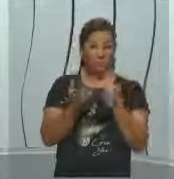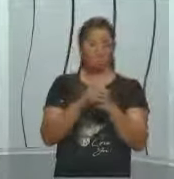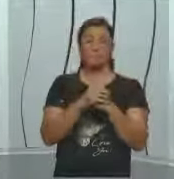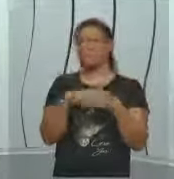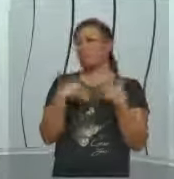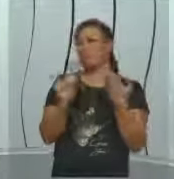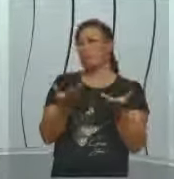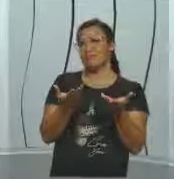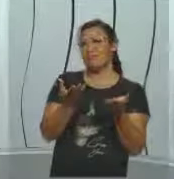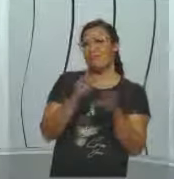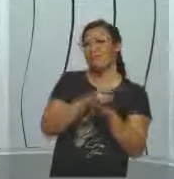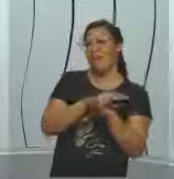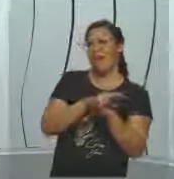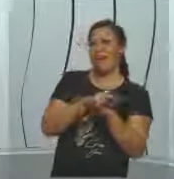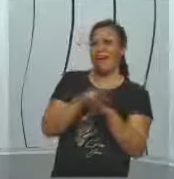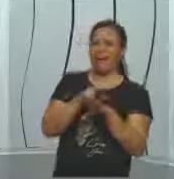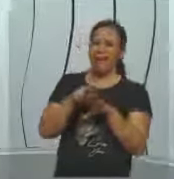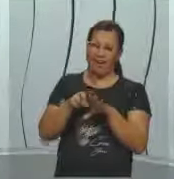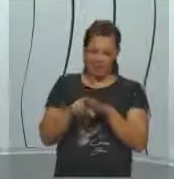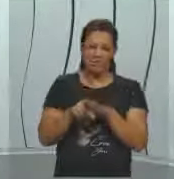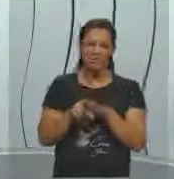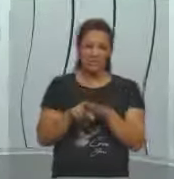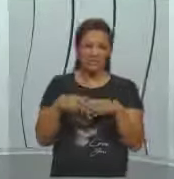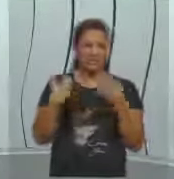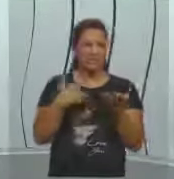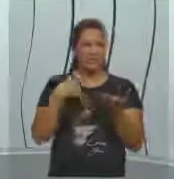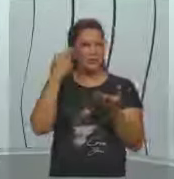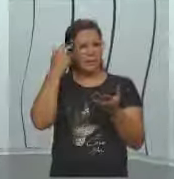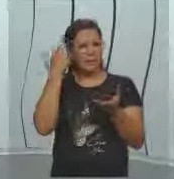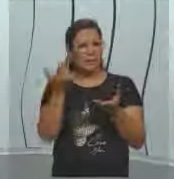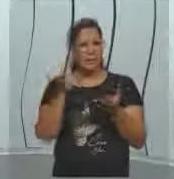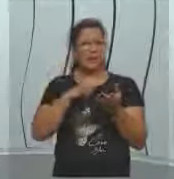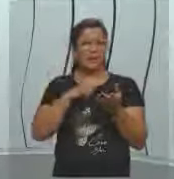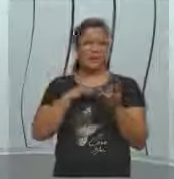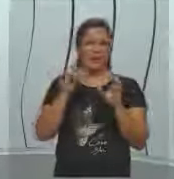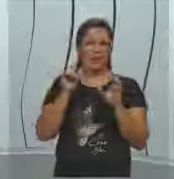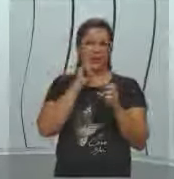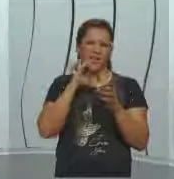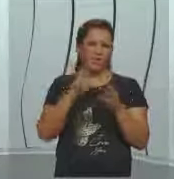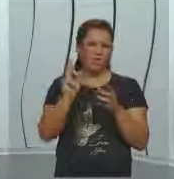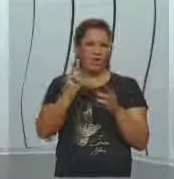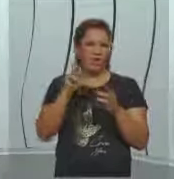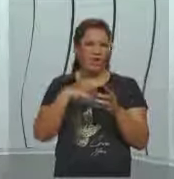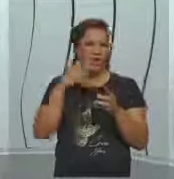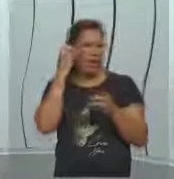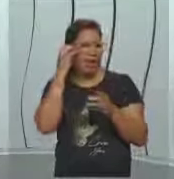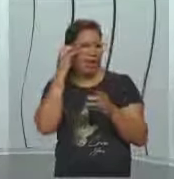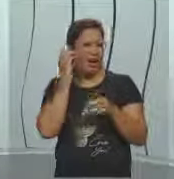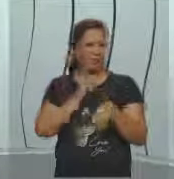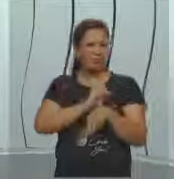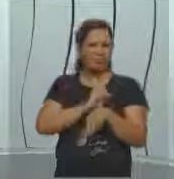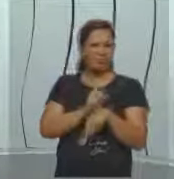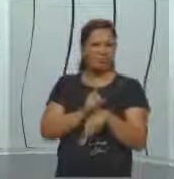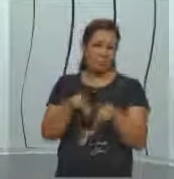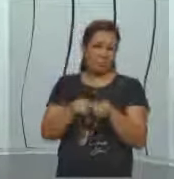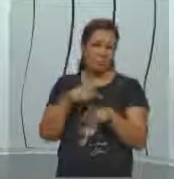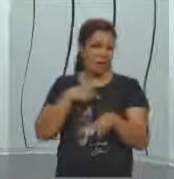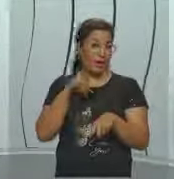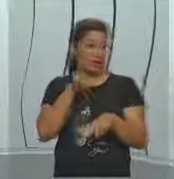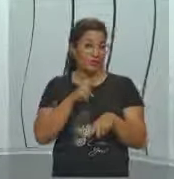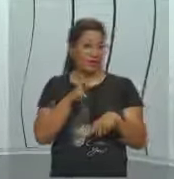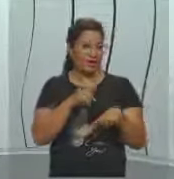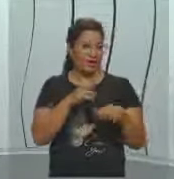sei lá, tem aí infinidades de elementos que eu posso pensar. Rádio-relógio. Rádio-relógio não é muito usado hoje em dia, né? Na minha época de adolescente a gente